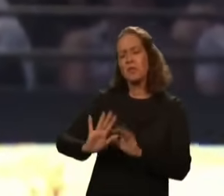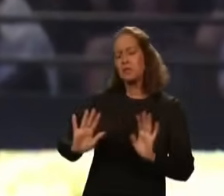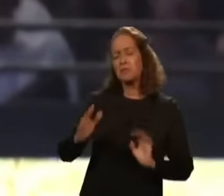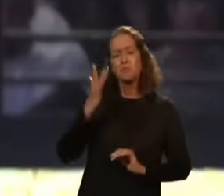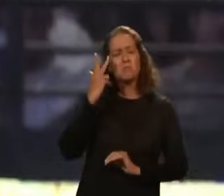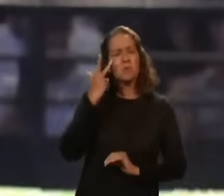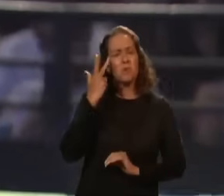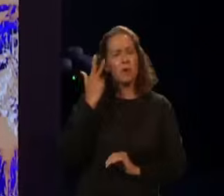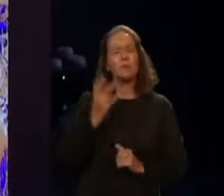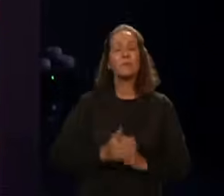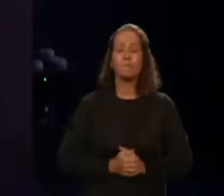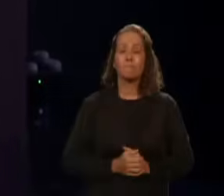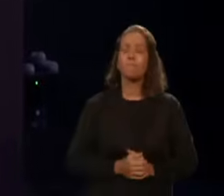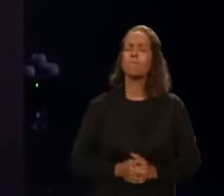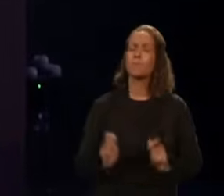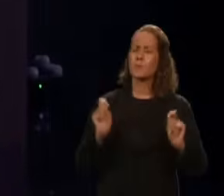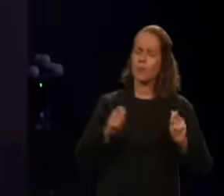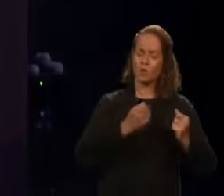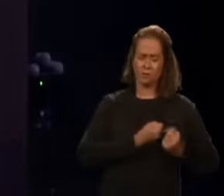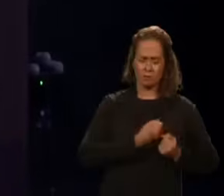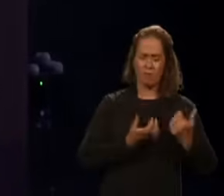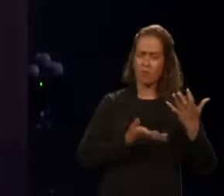Posso te falar uma coisa? Do meu coração,